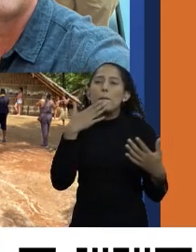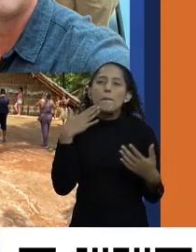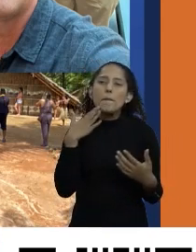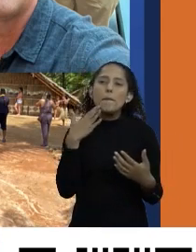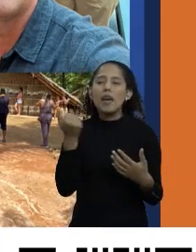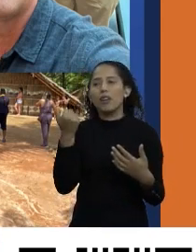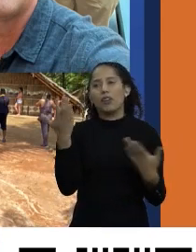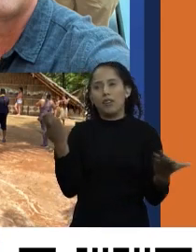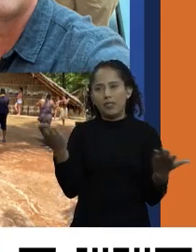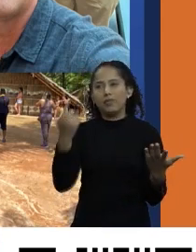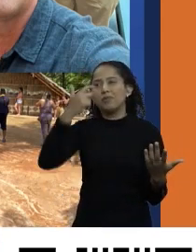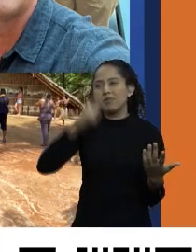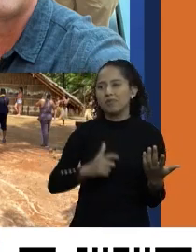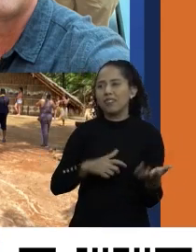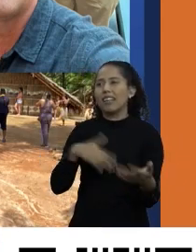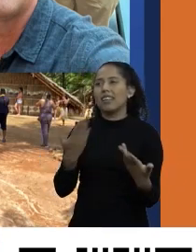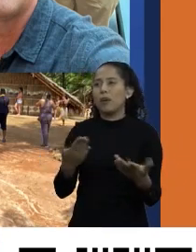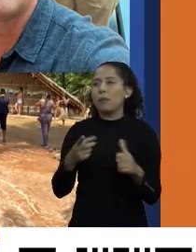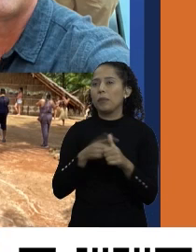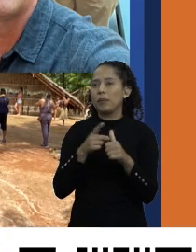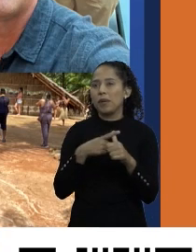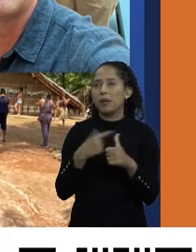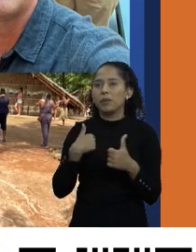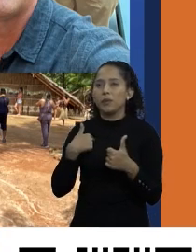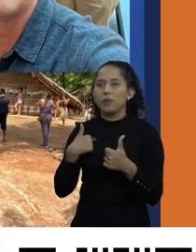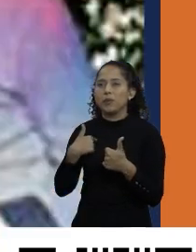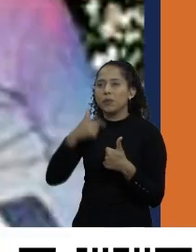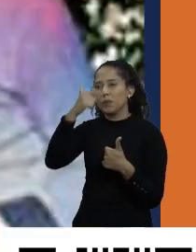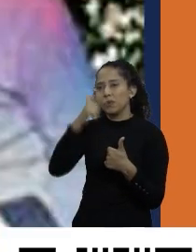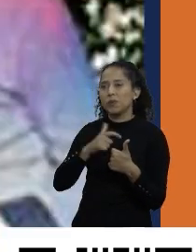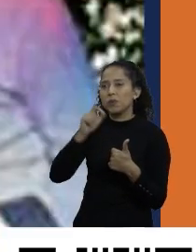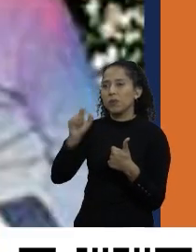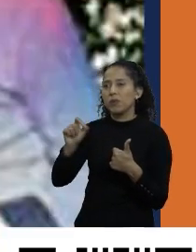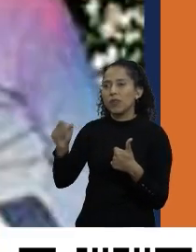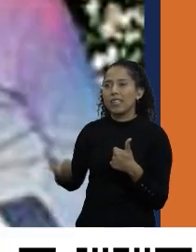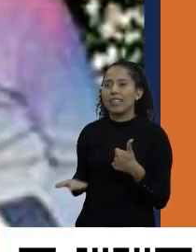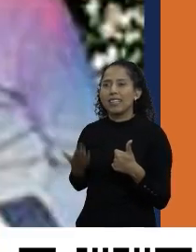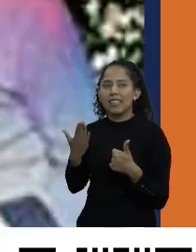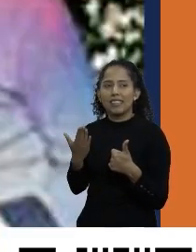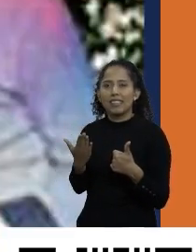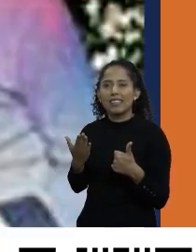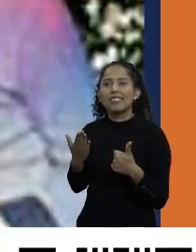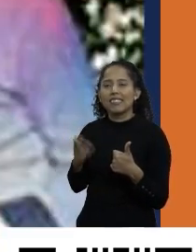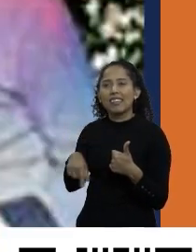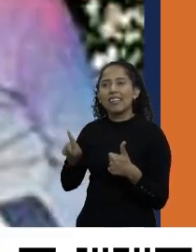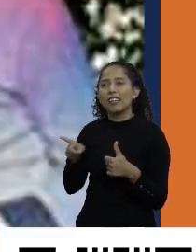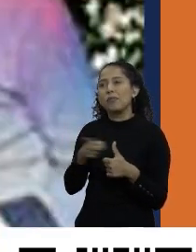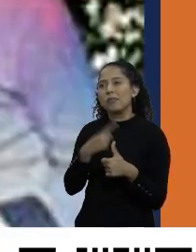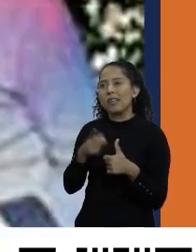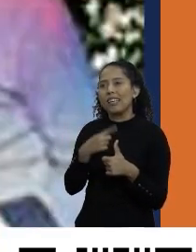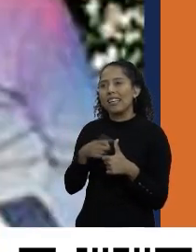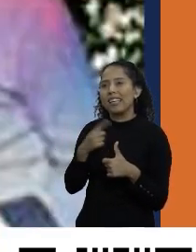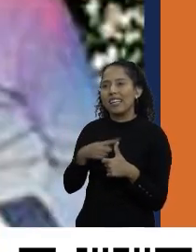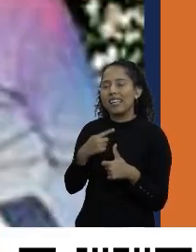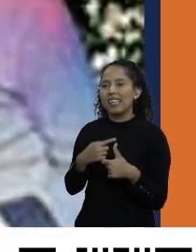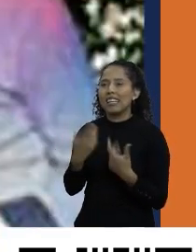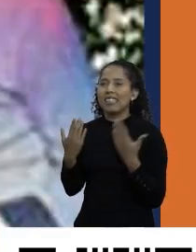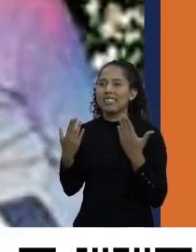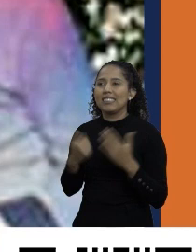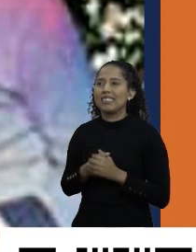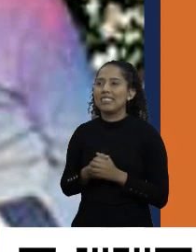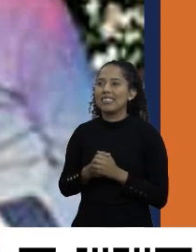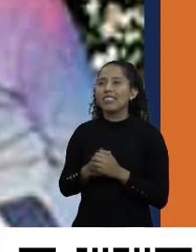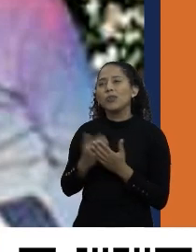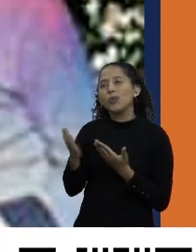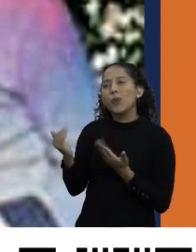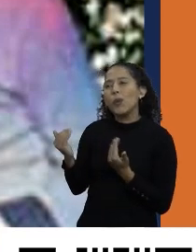hoje. Então aqui, a primeira versão... Olá, meus queridos! Não está passando, passou. Aí, ó, a primeira versão do Giovanni, bem